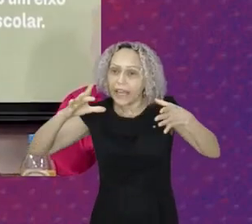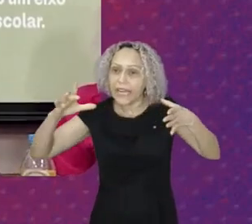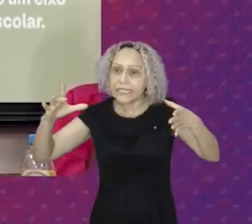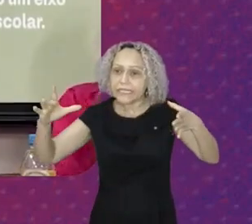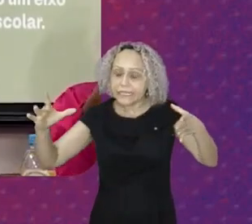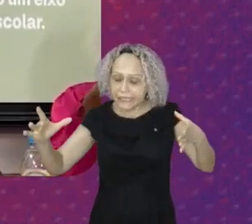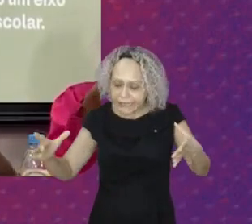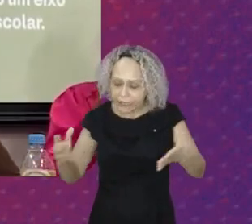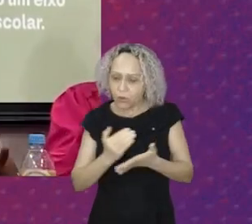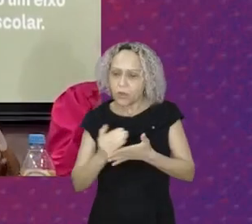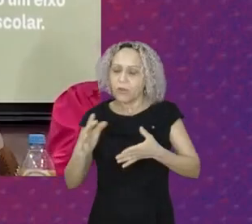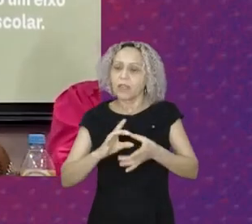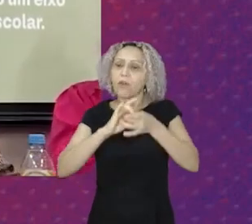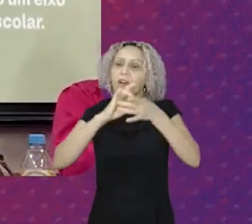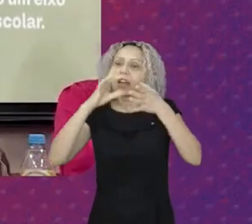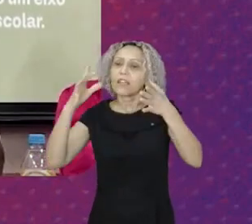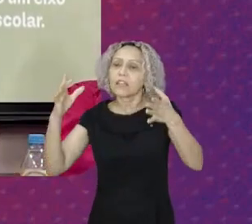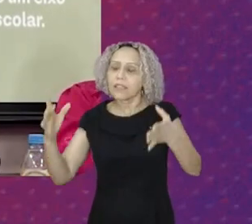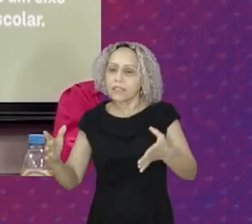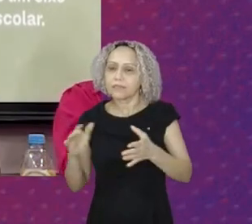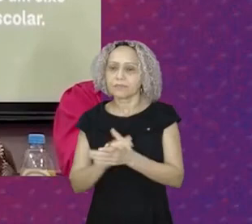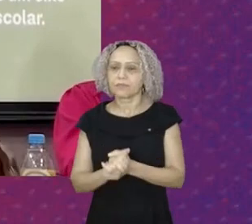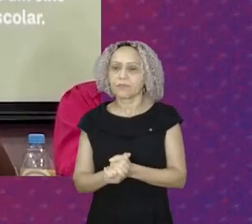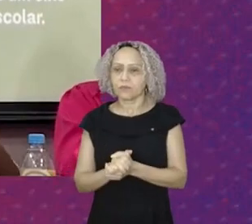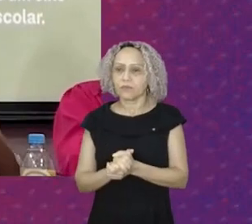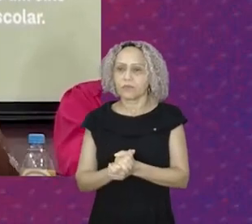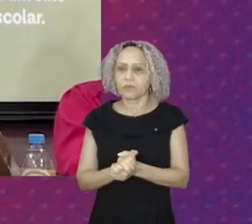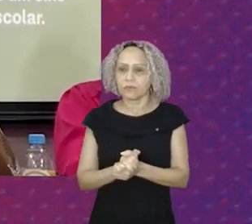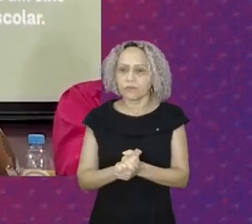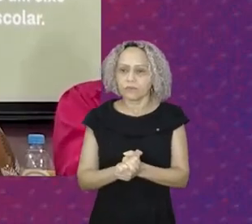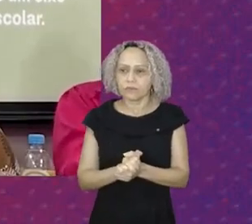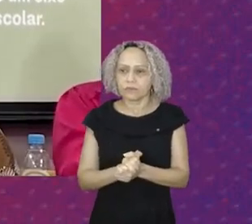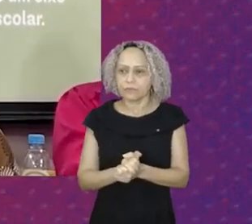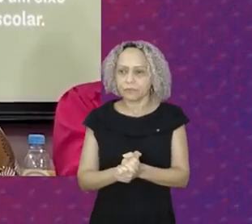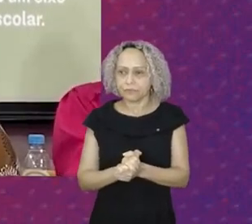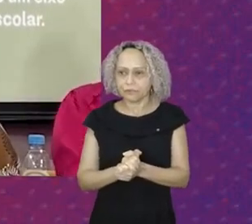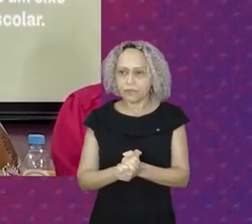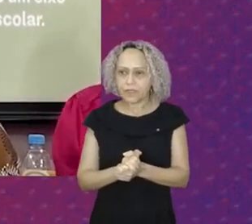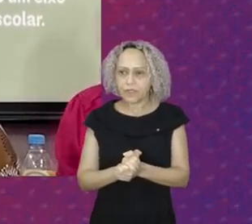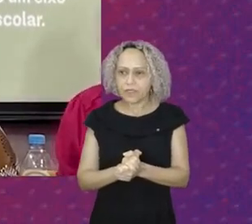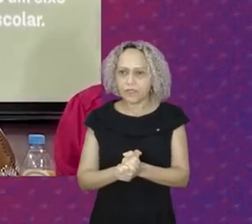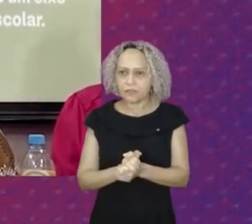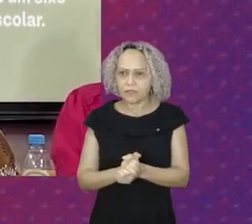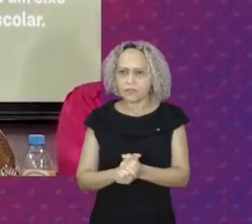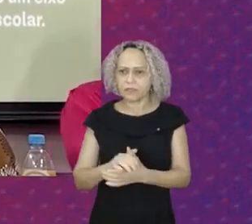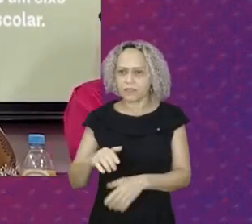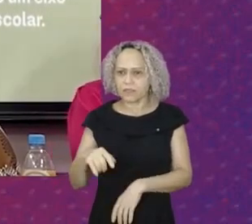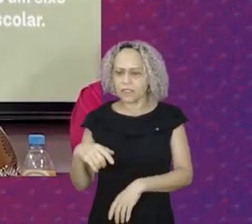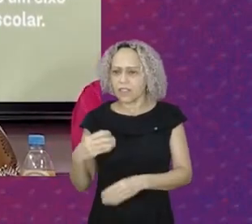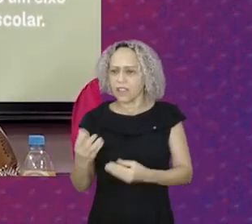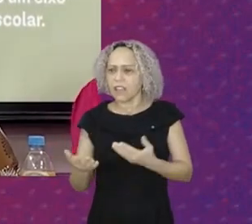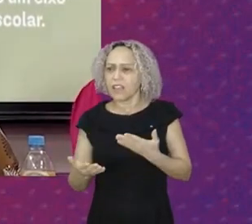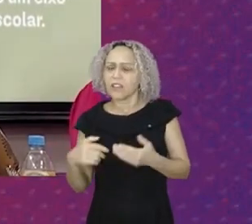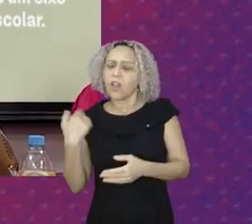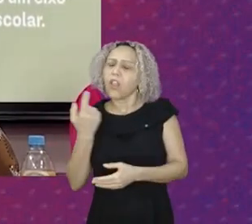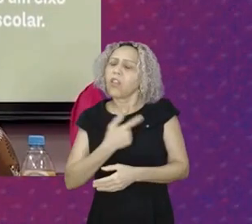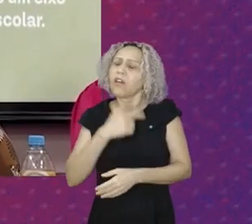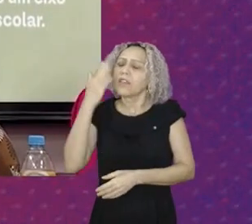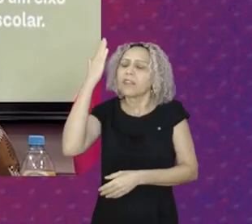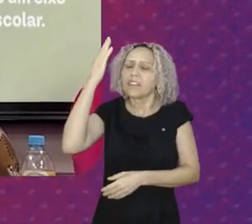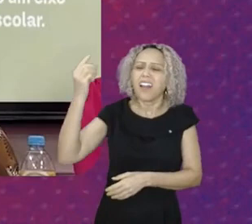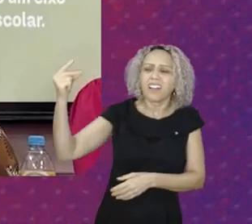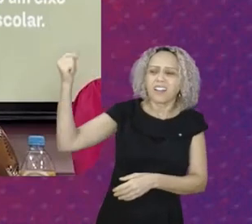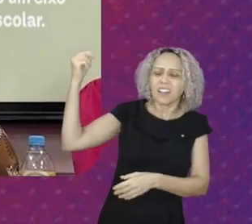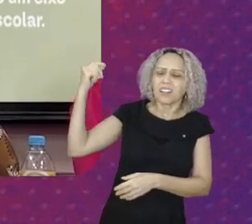Krenak, ele brinca muito e fala, né, de um jeito assim muito legal, porque ele fala: a gente aprendia na escola que o Brasil era mais ou menos